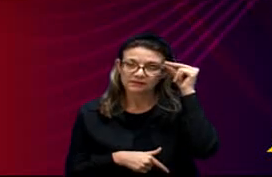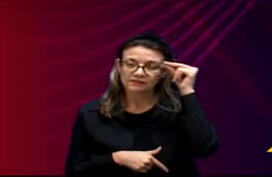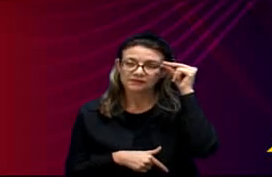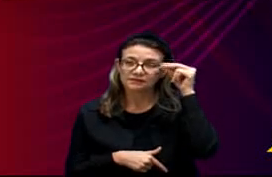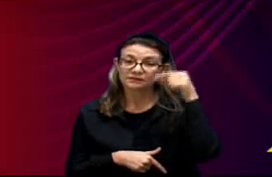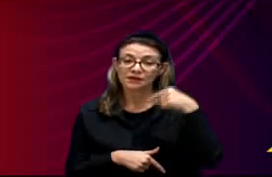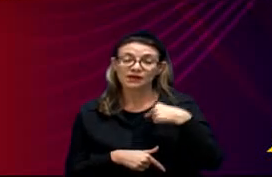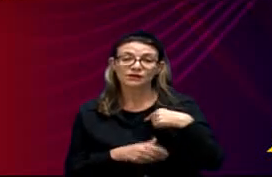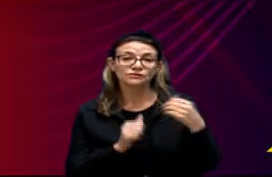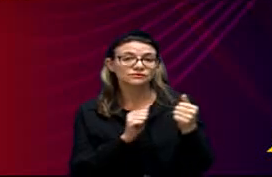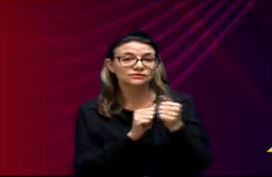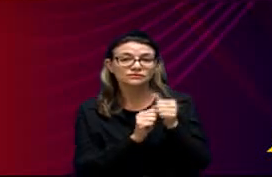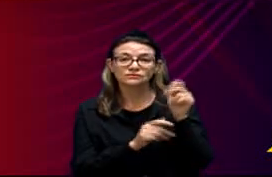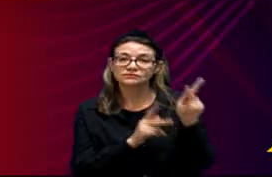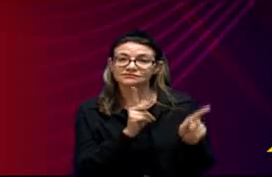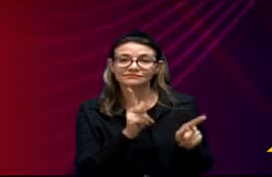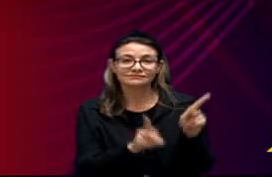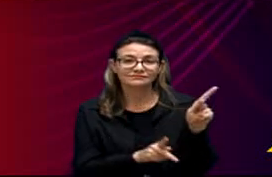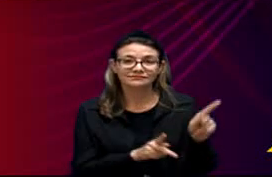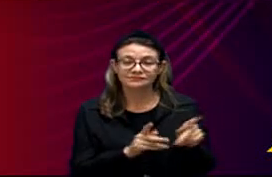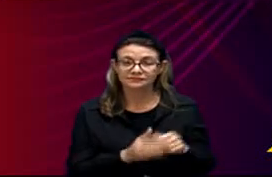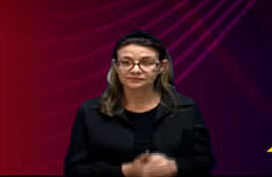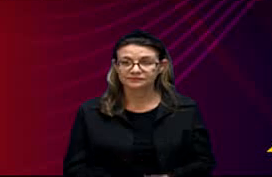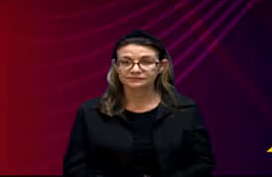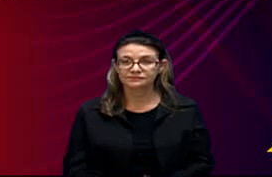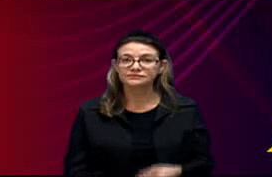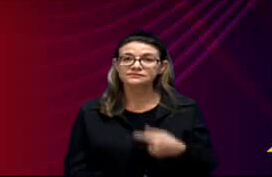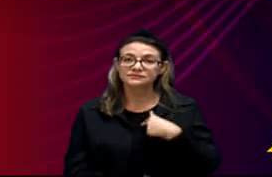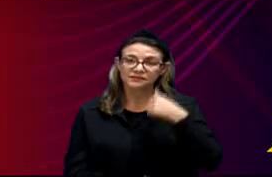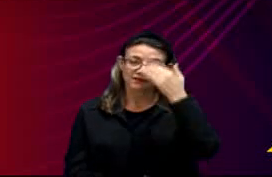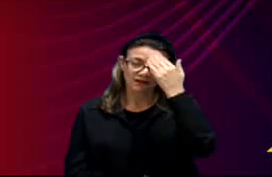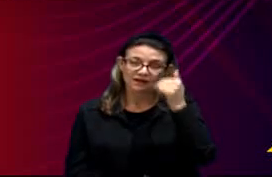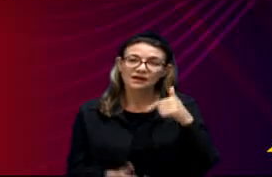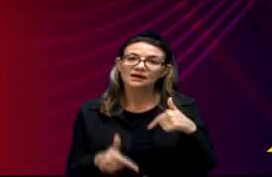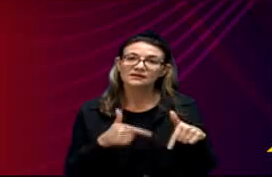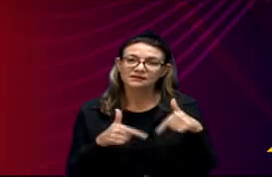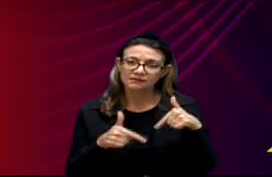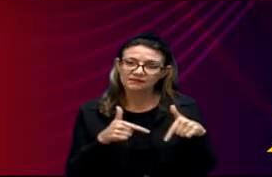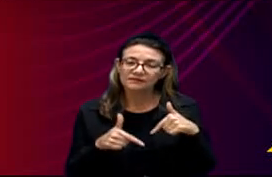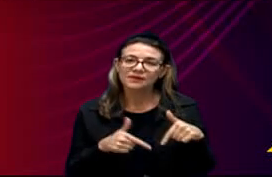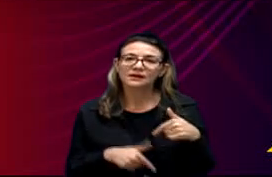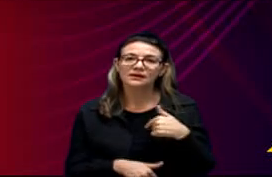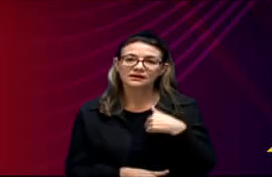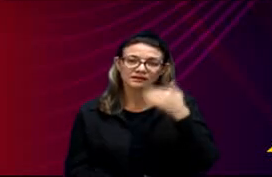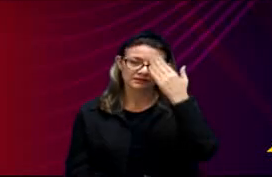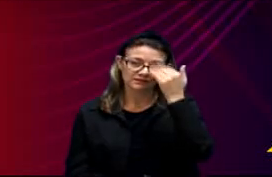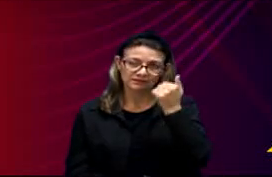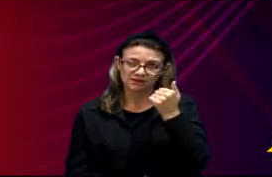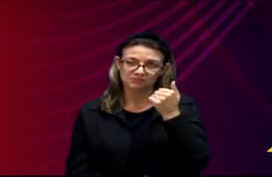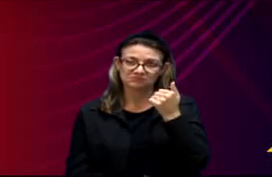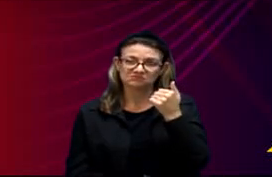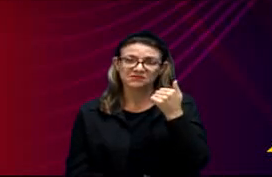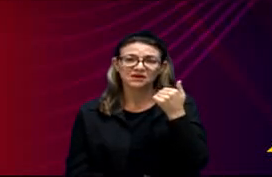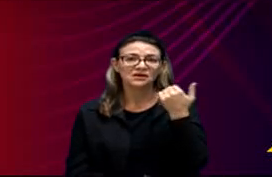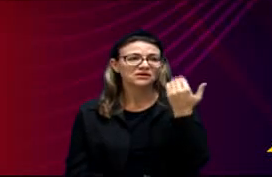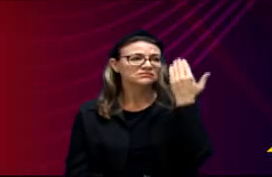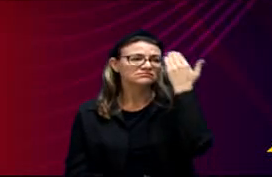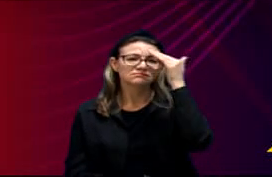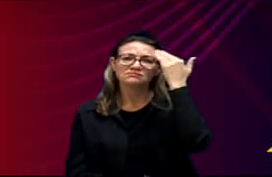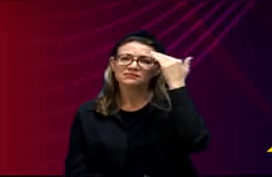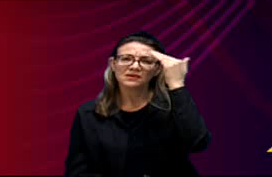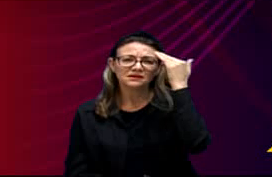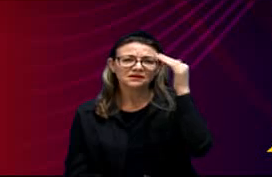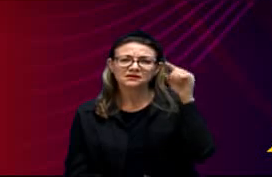com a popula população votou em mim porque eu trabalhei primeiramente ent porque eu trabalhei a sua revolta Prefeito Ô